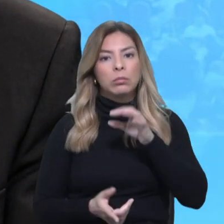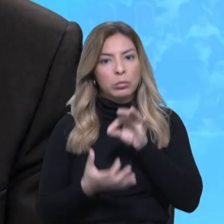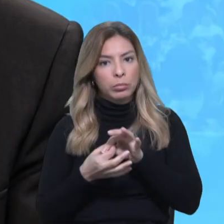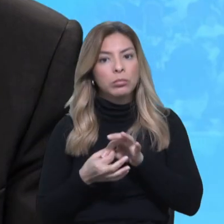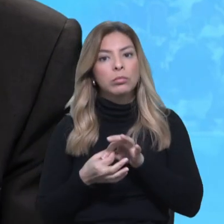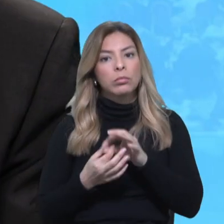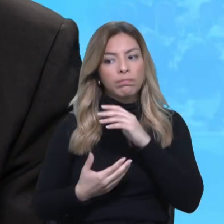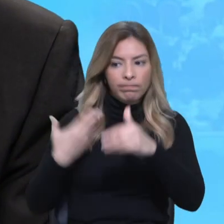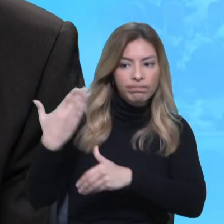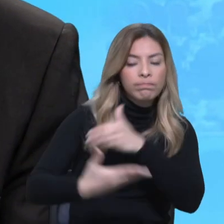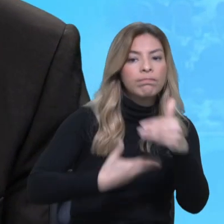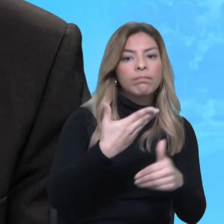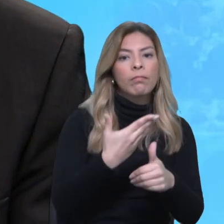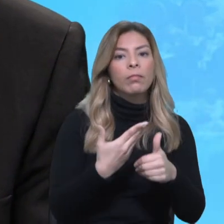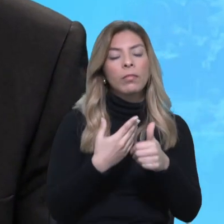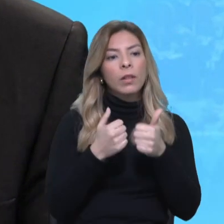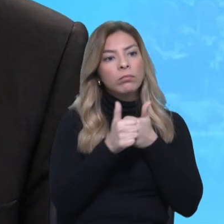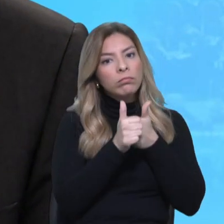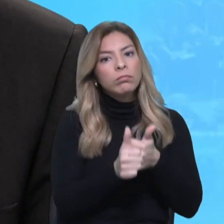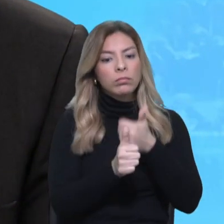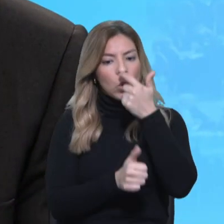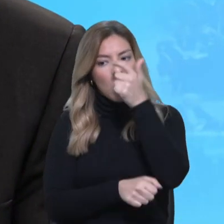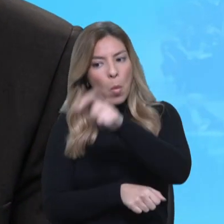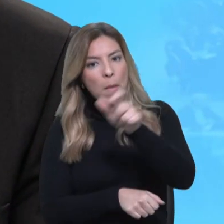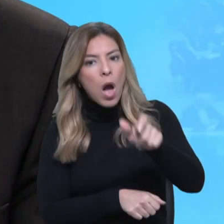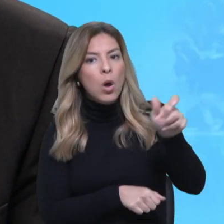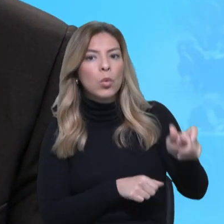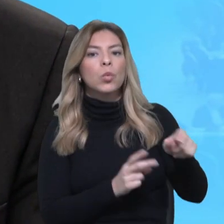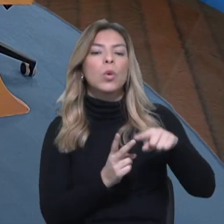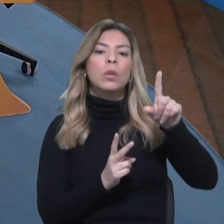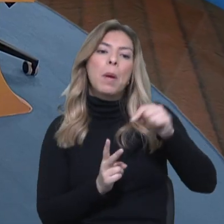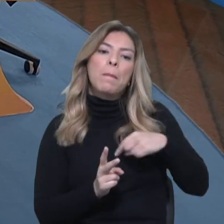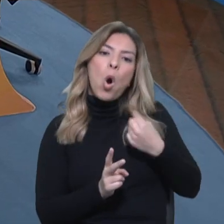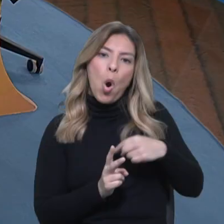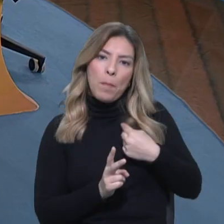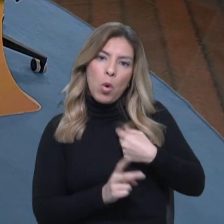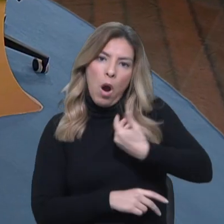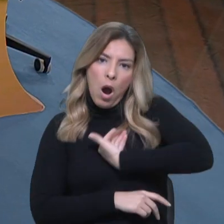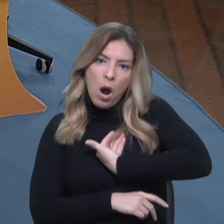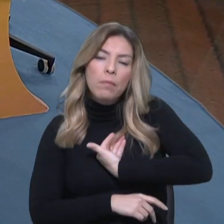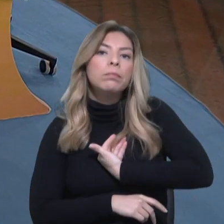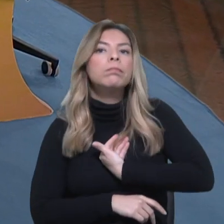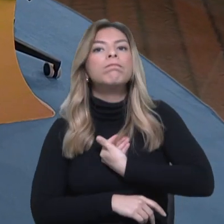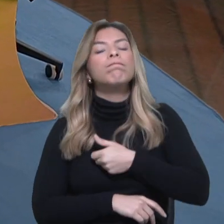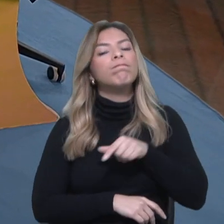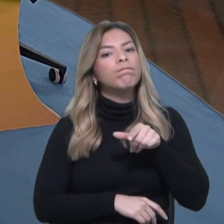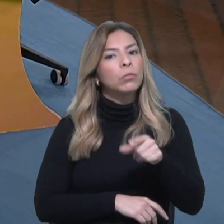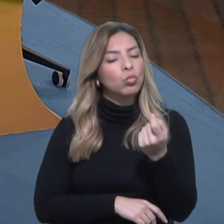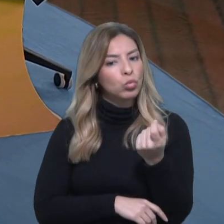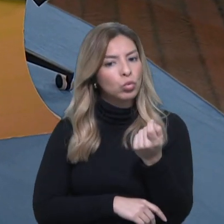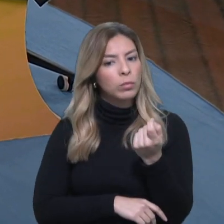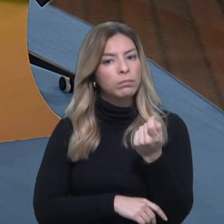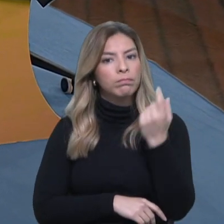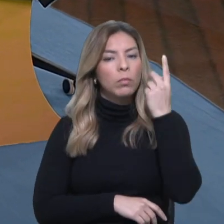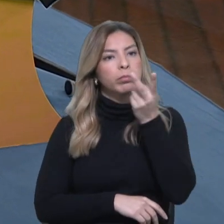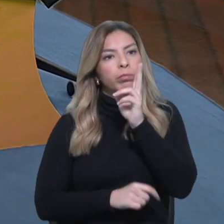é a essência do humano e é a nossa própria essência. Portanto, que haja ali uma